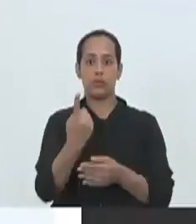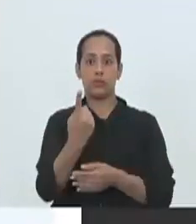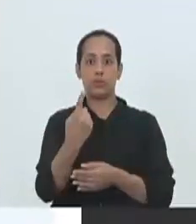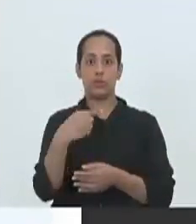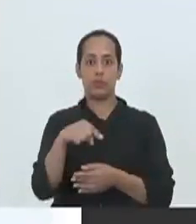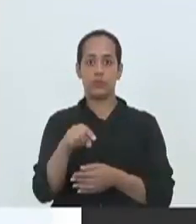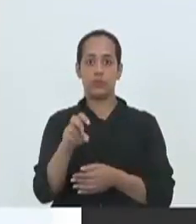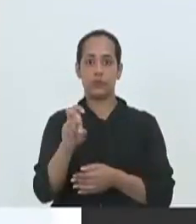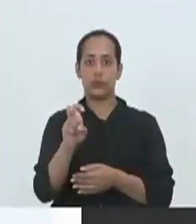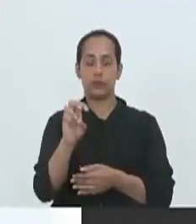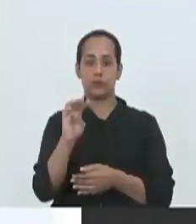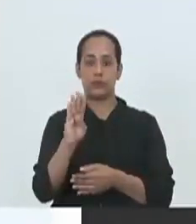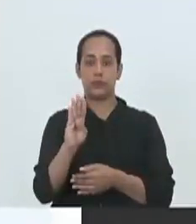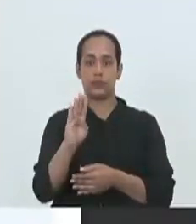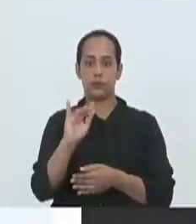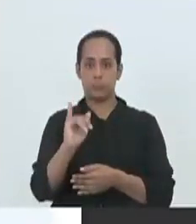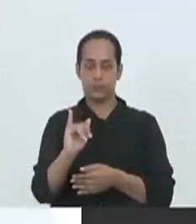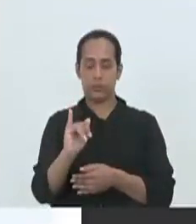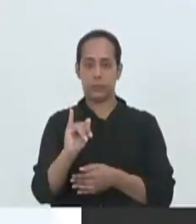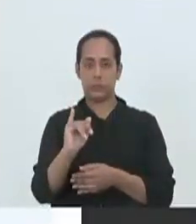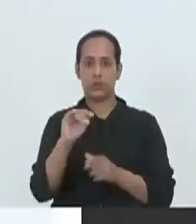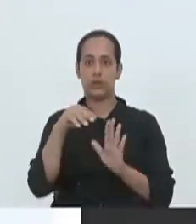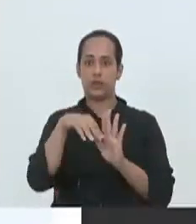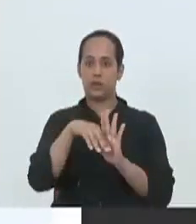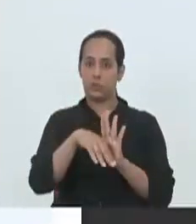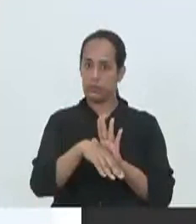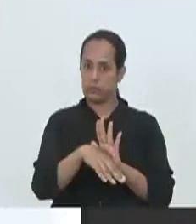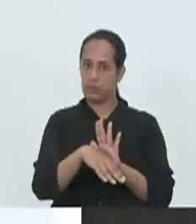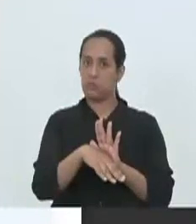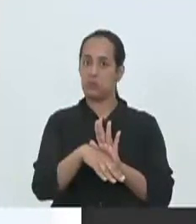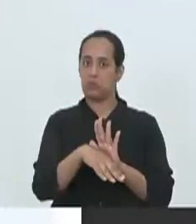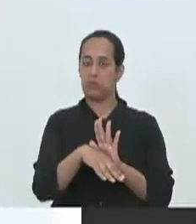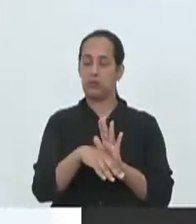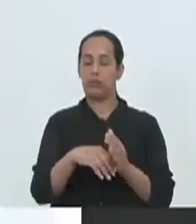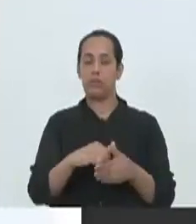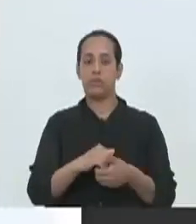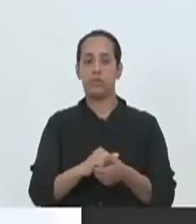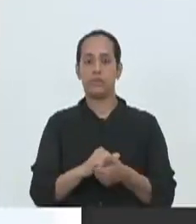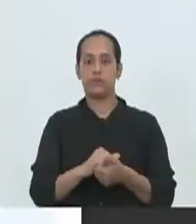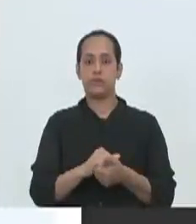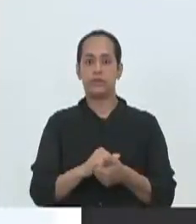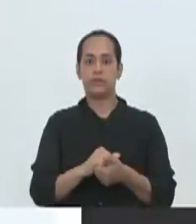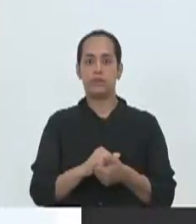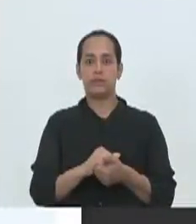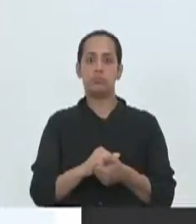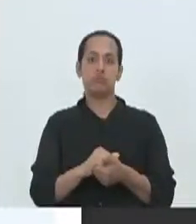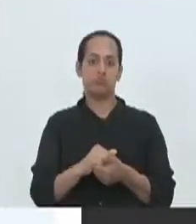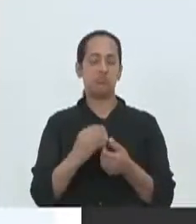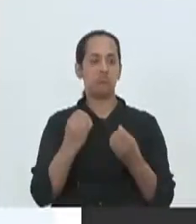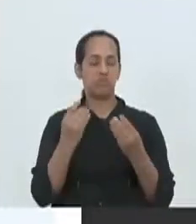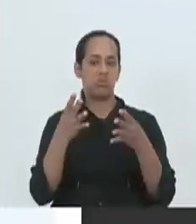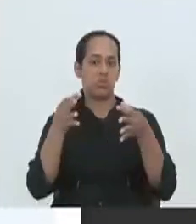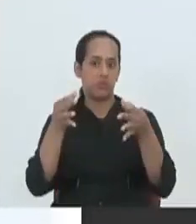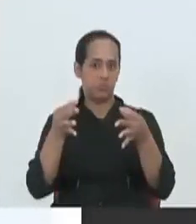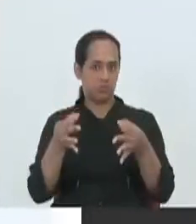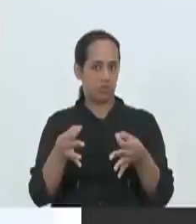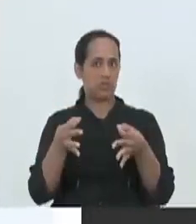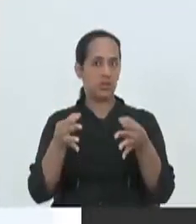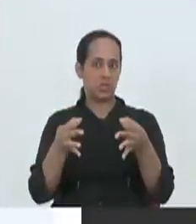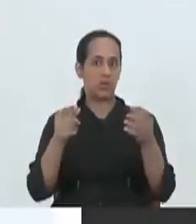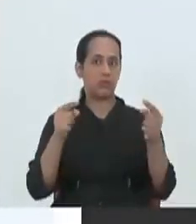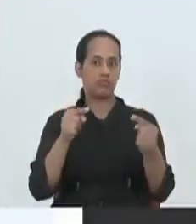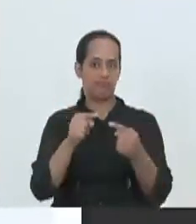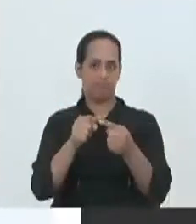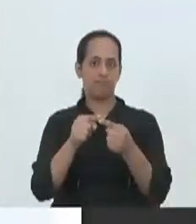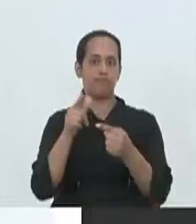redução de 235 milhões em relação ao começo do exercício eh confortavelmente enquadrado na meta proposta na